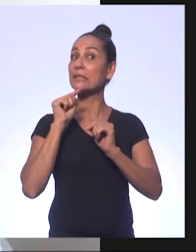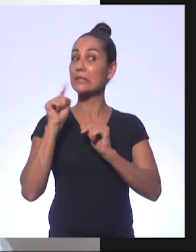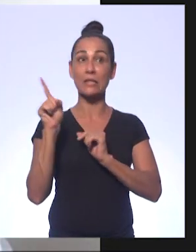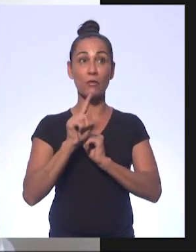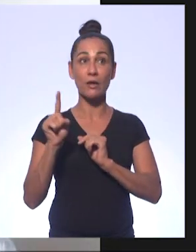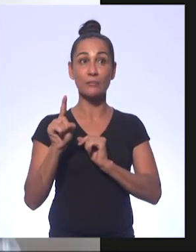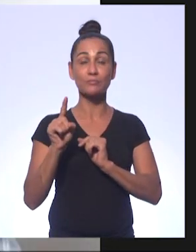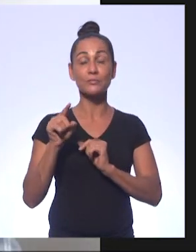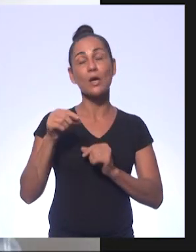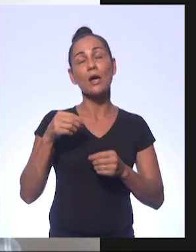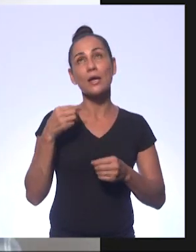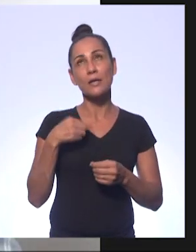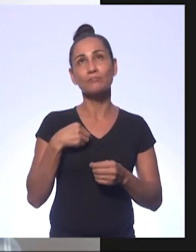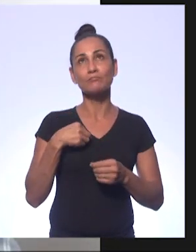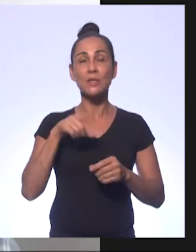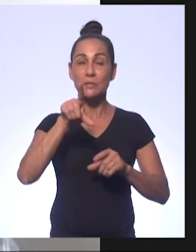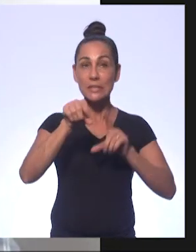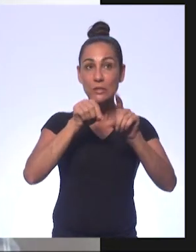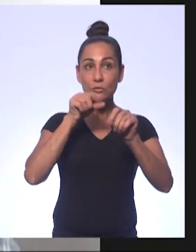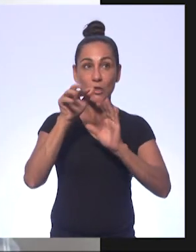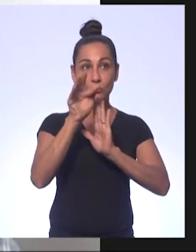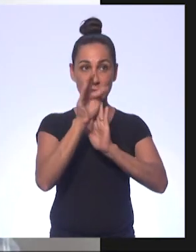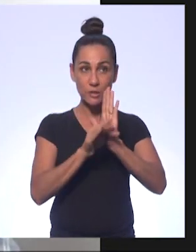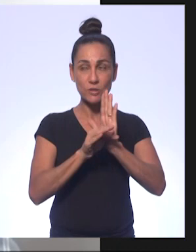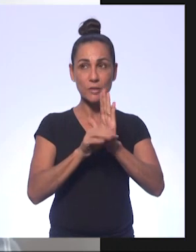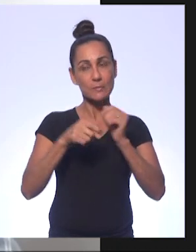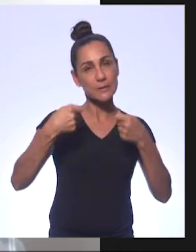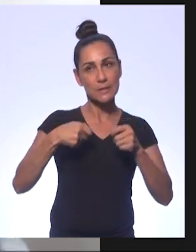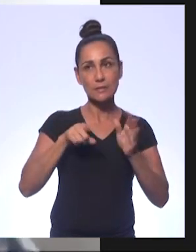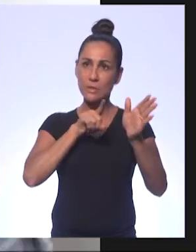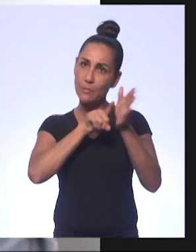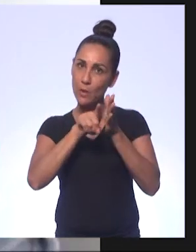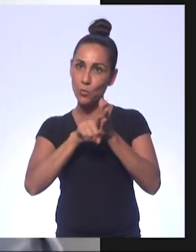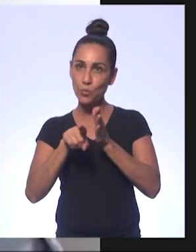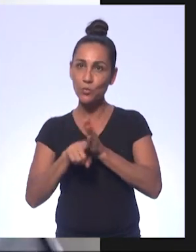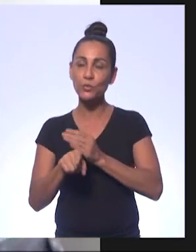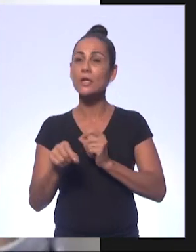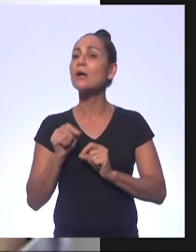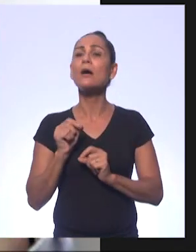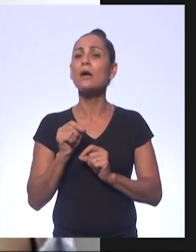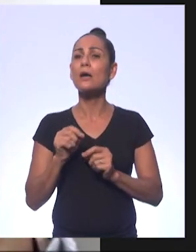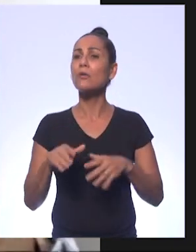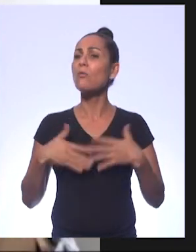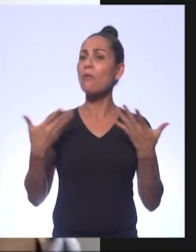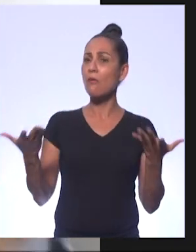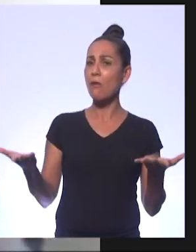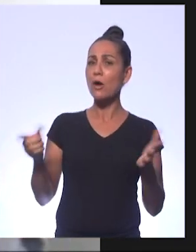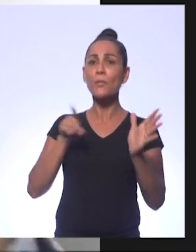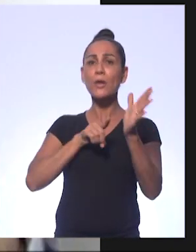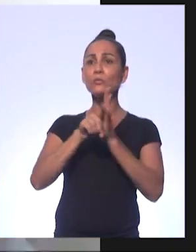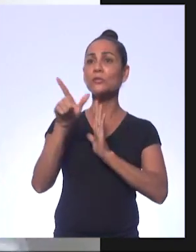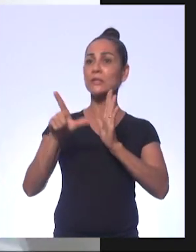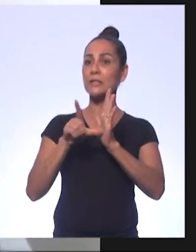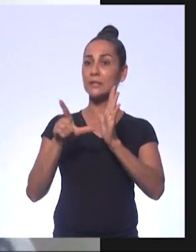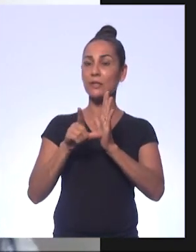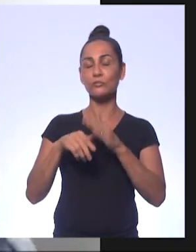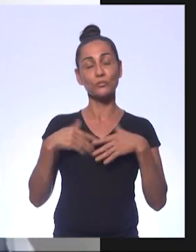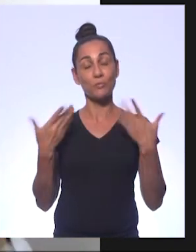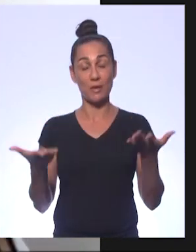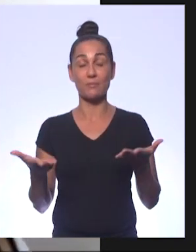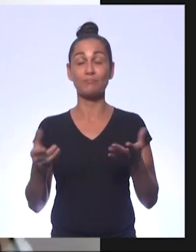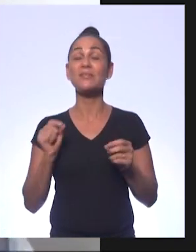quando eu digo, você escolheu o texto, você tem que fazer perguntas, eu diria, cadê a pergunta da literal? Tudo bem.